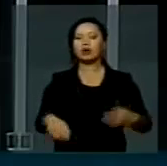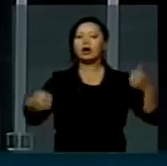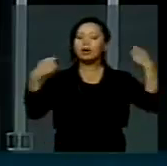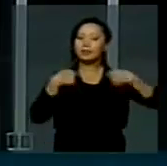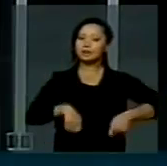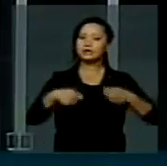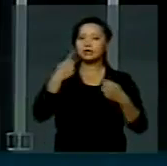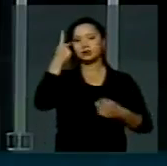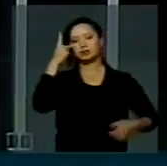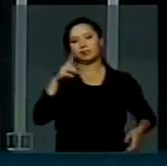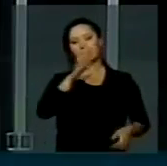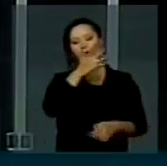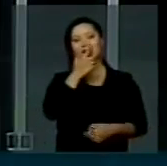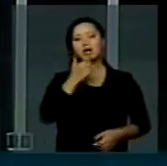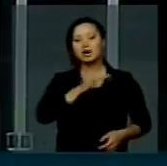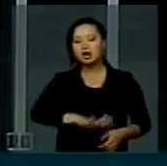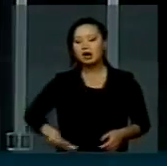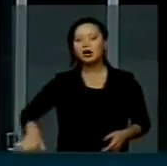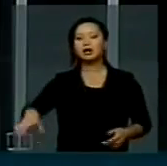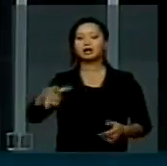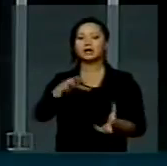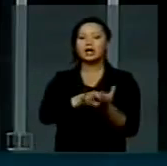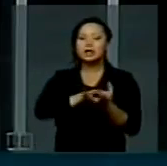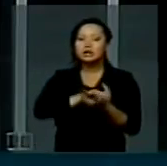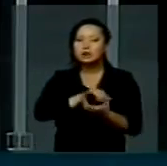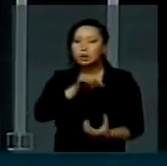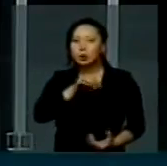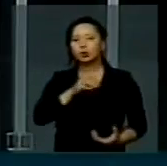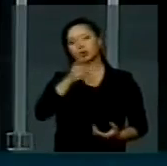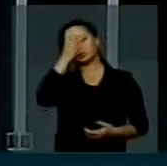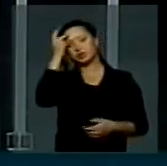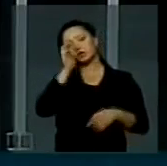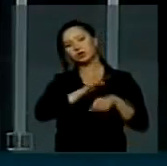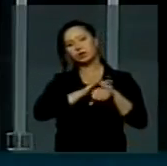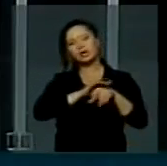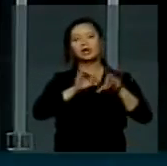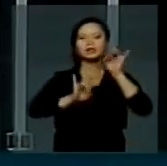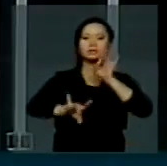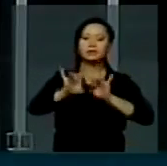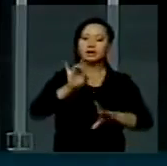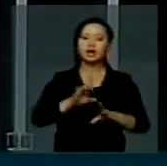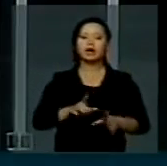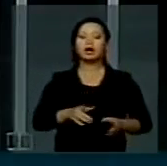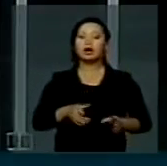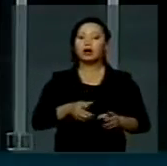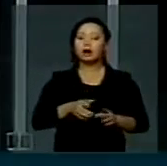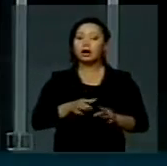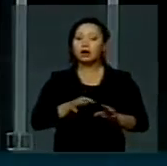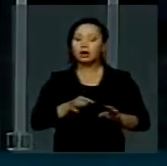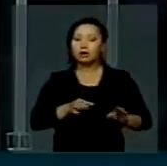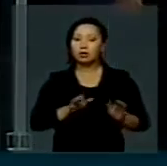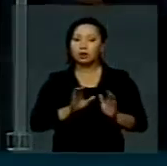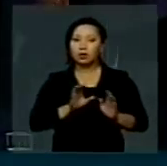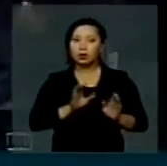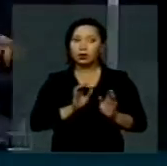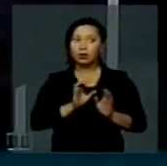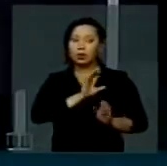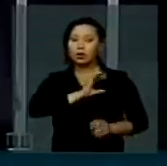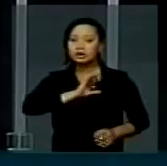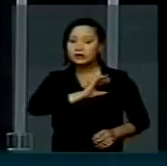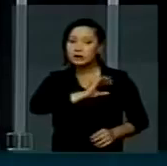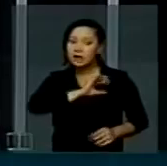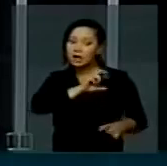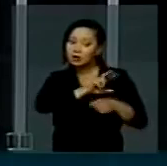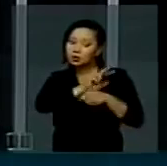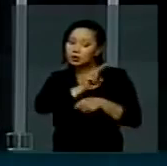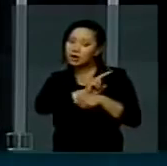necessários das crianças, dos idosos, dos enfermos, dos especiais. Esses conselhos tutelares precisam existir enquanto instituição.